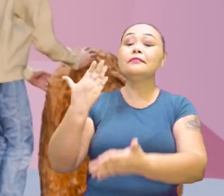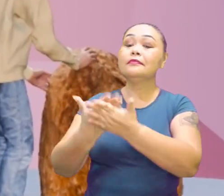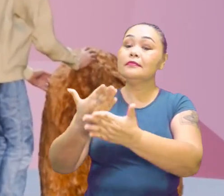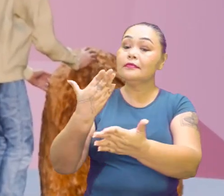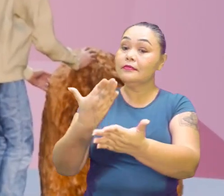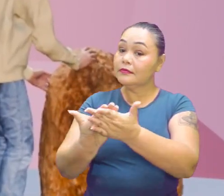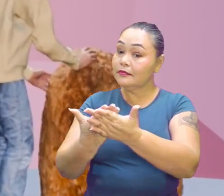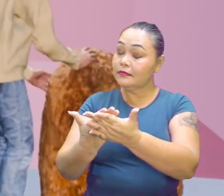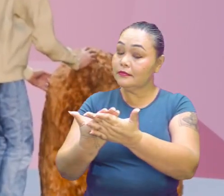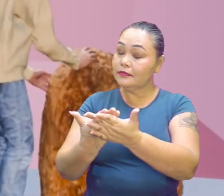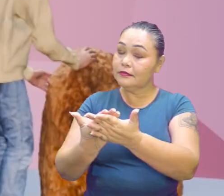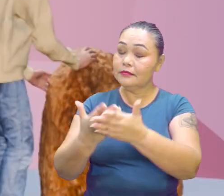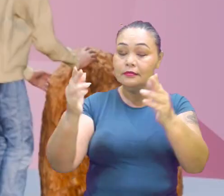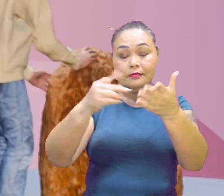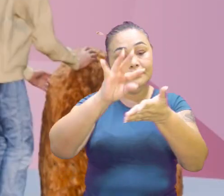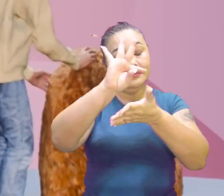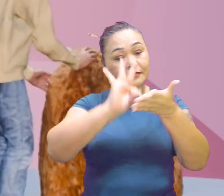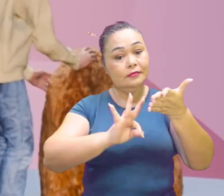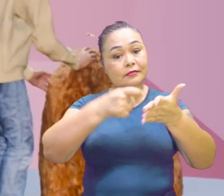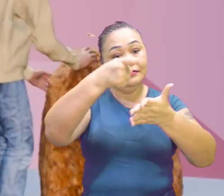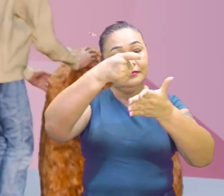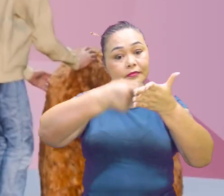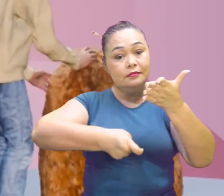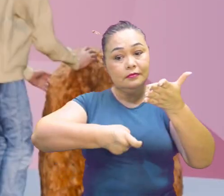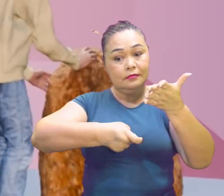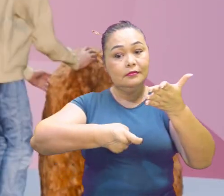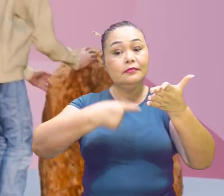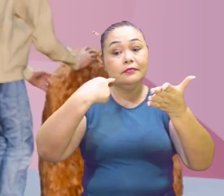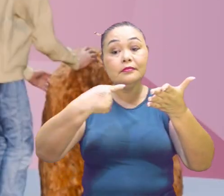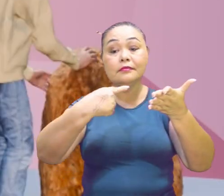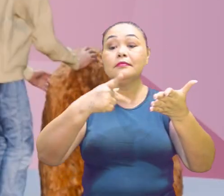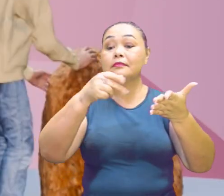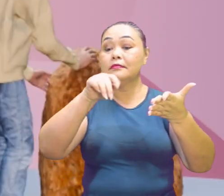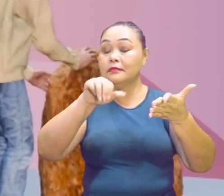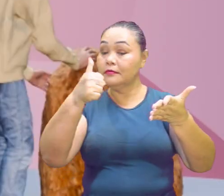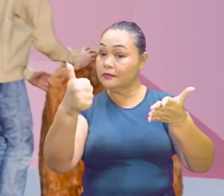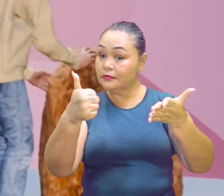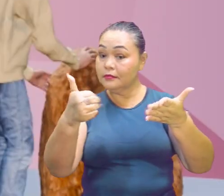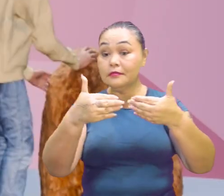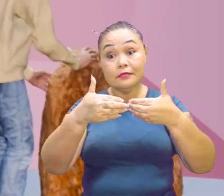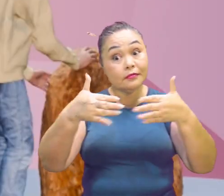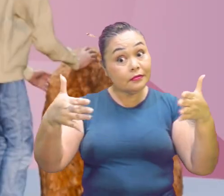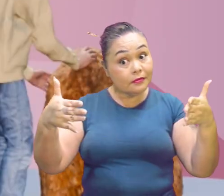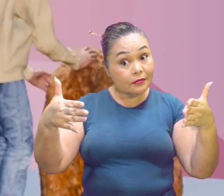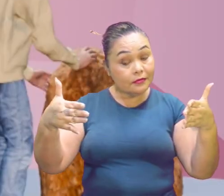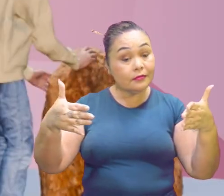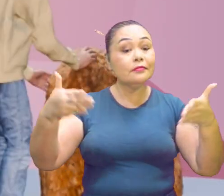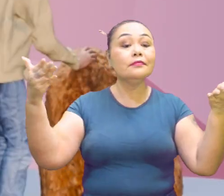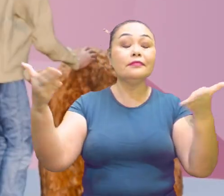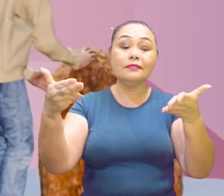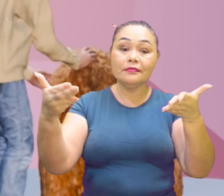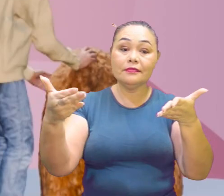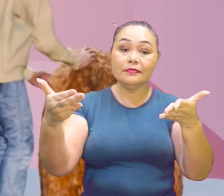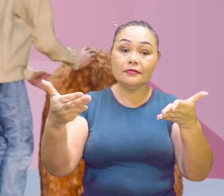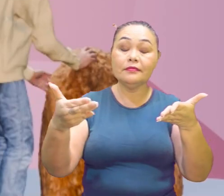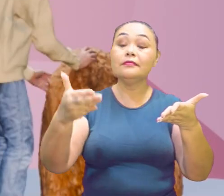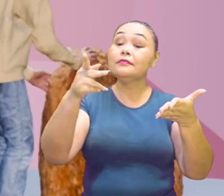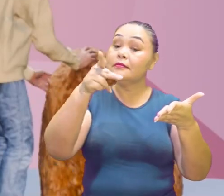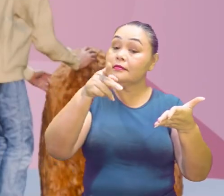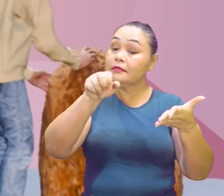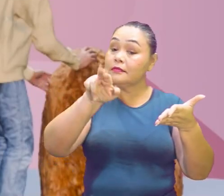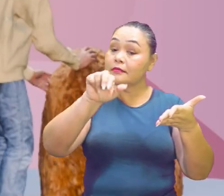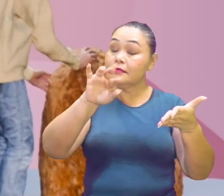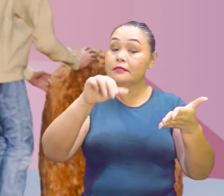aula, né, do texto dissertativo argumentativo, parte 1, que foi a introdução. Agora nós estamos na